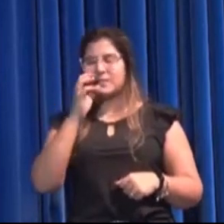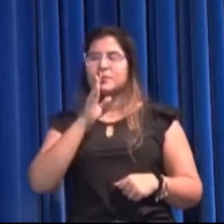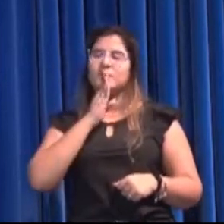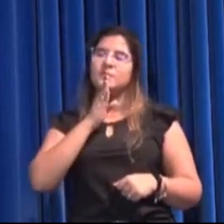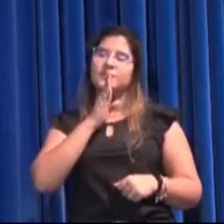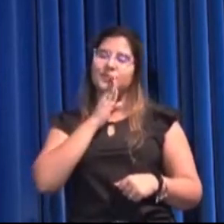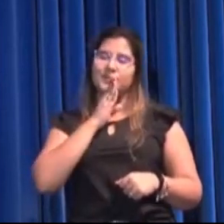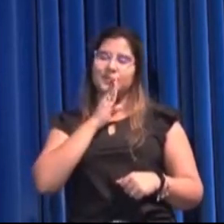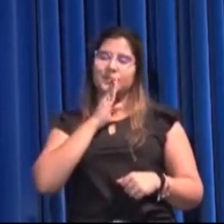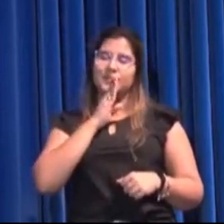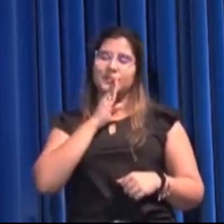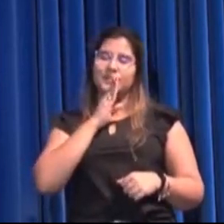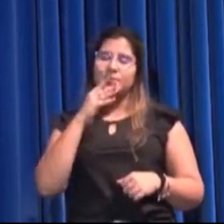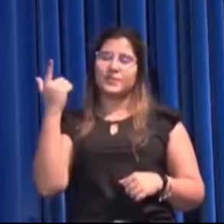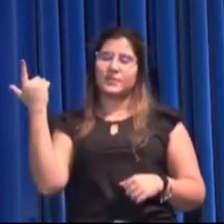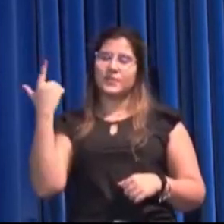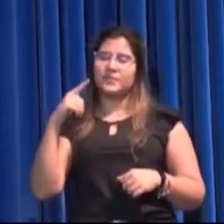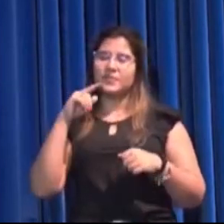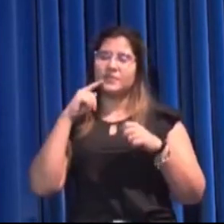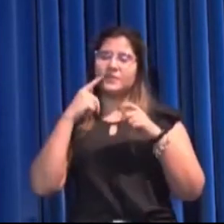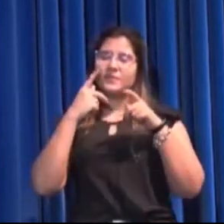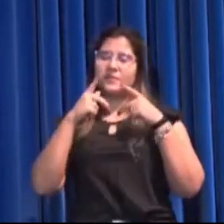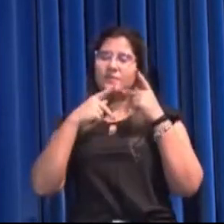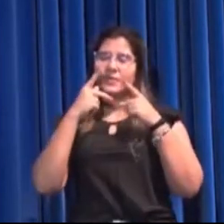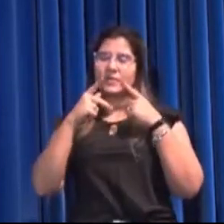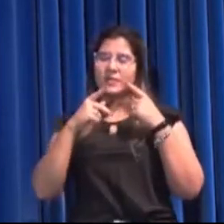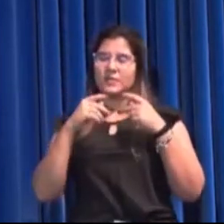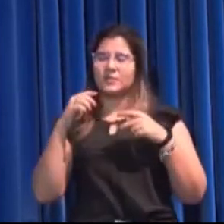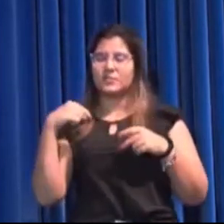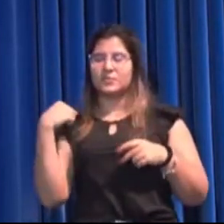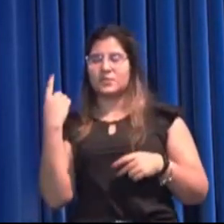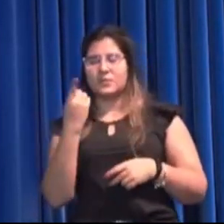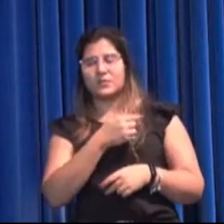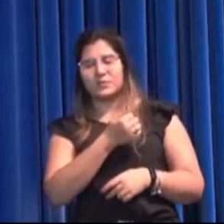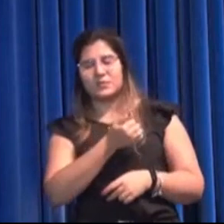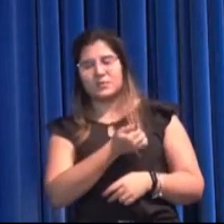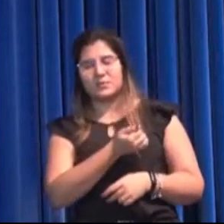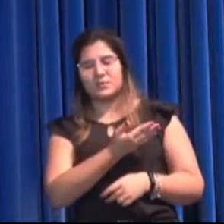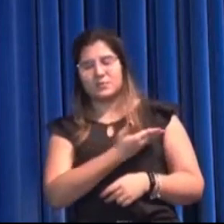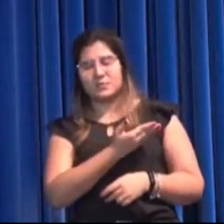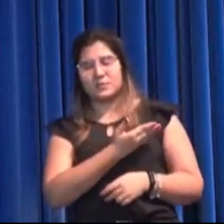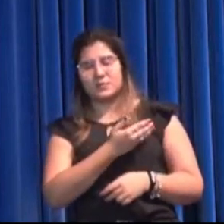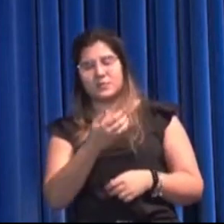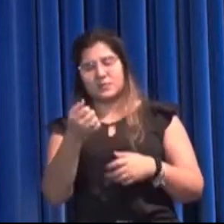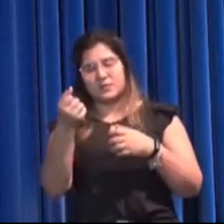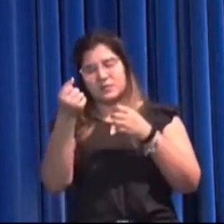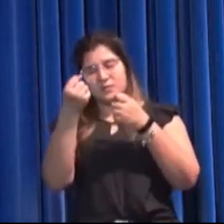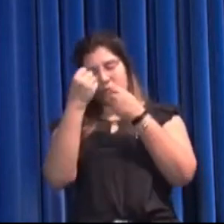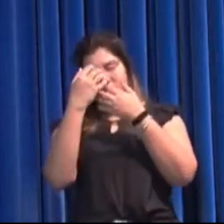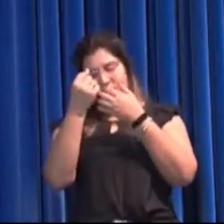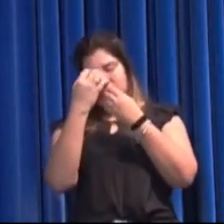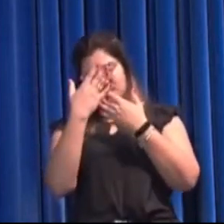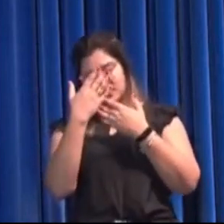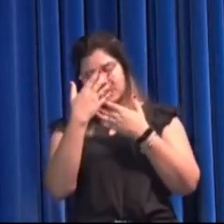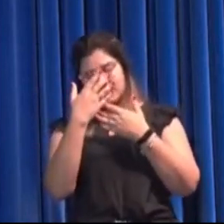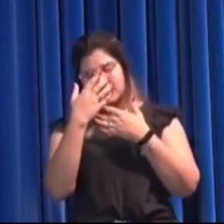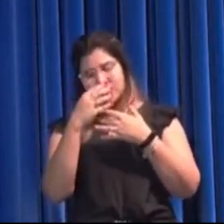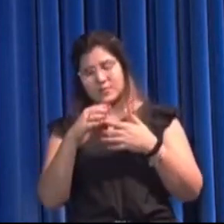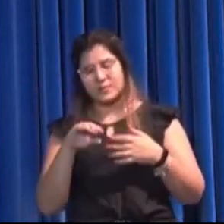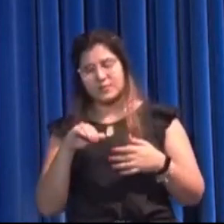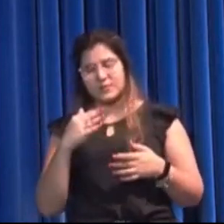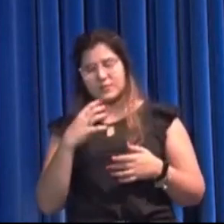sabedoria. Vem falar aos nossos corações, vem nos ensinar, Pai. Qual é a